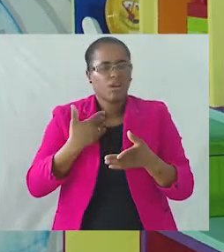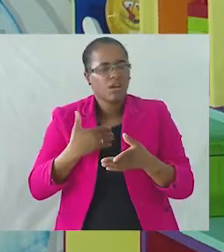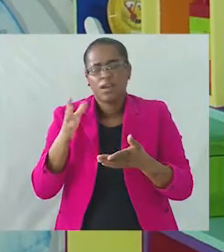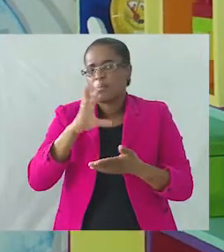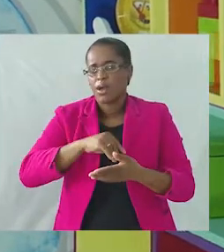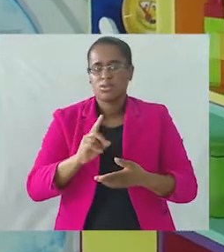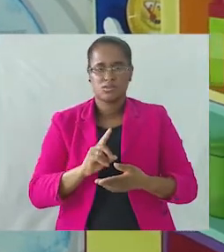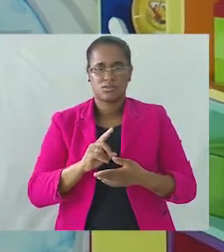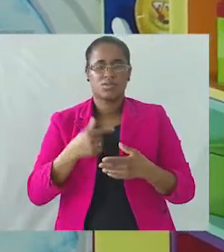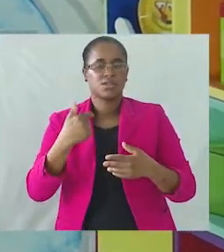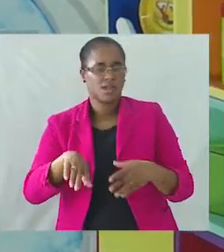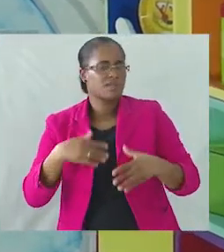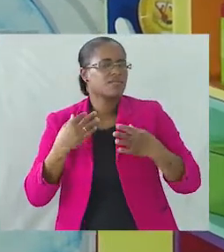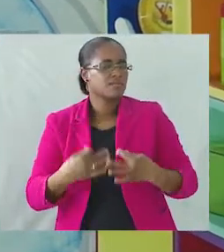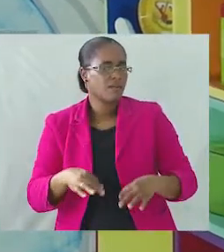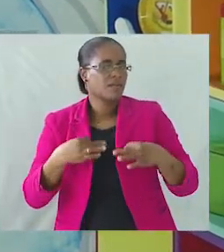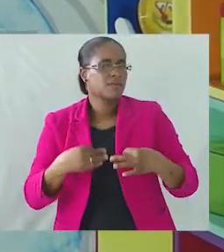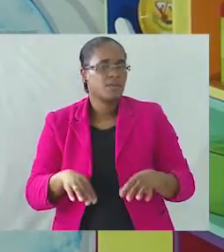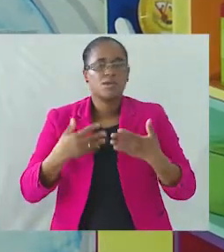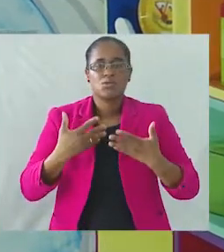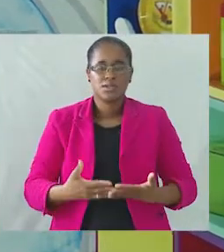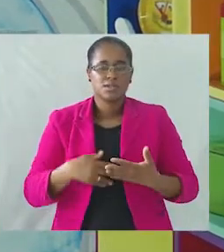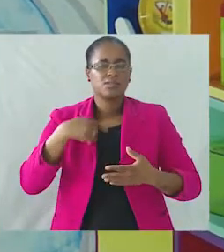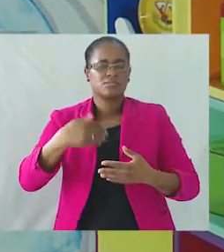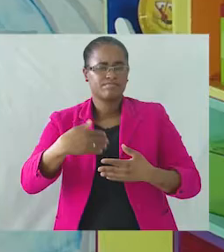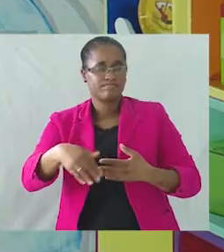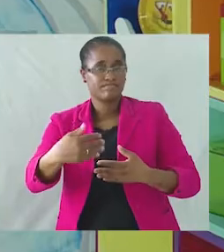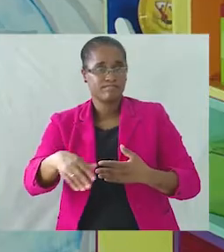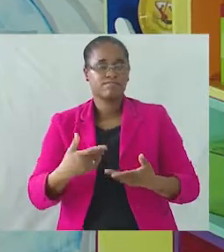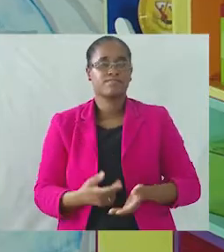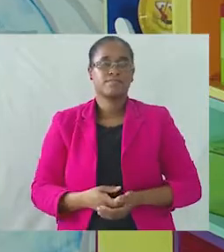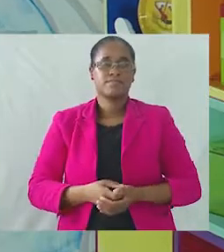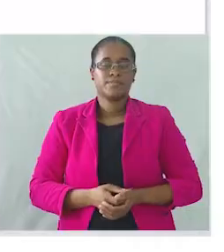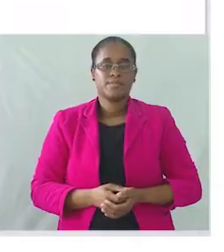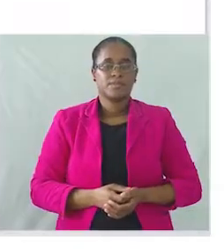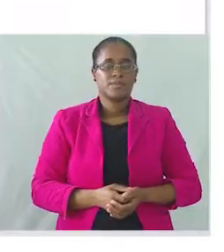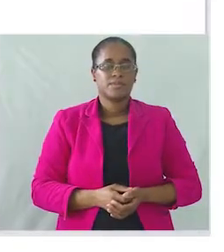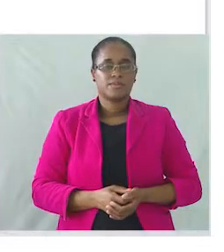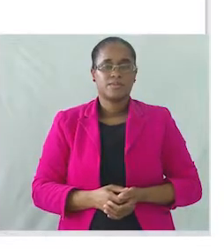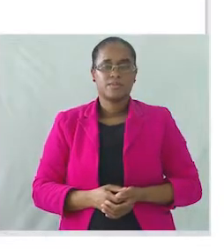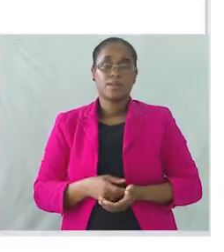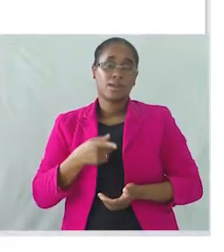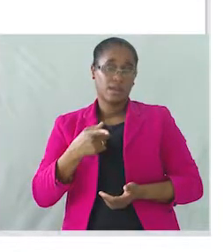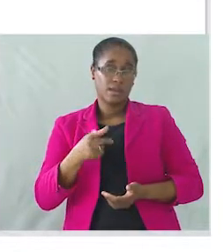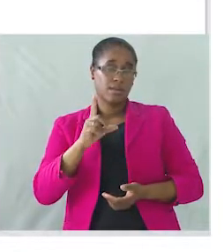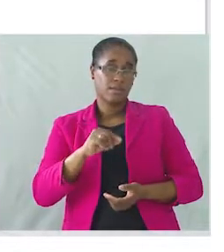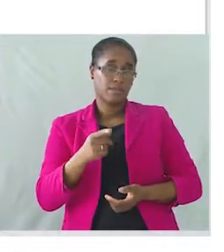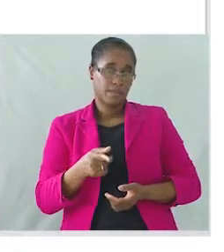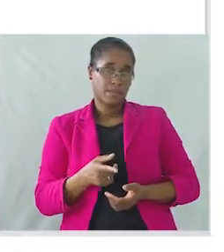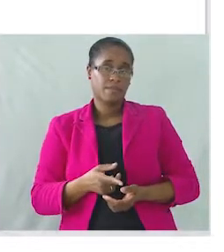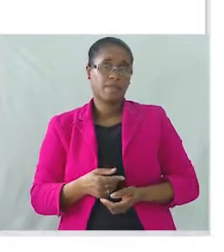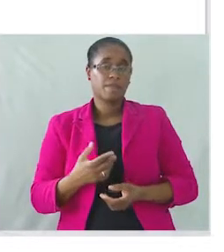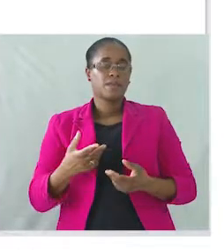sempre atualizando, persistindo e perpetuando. E ainda,